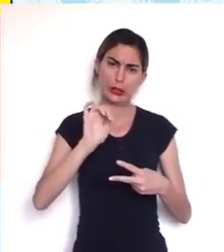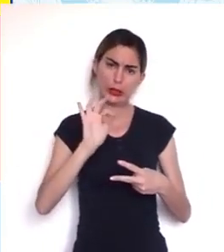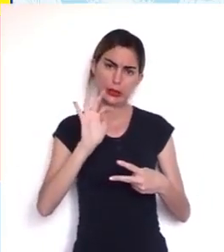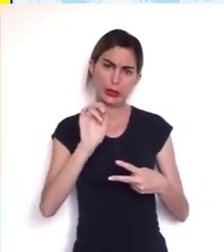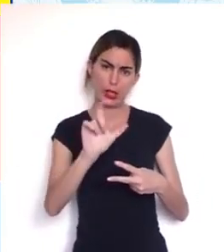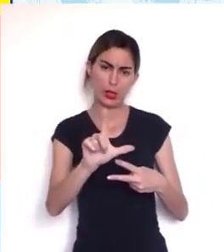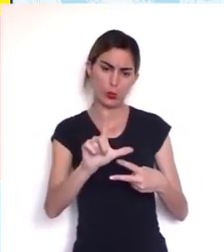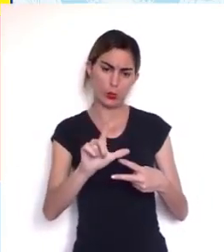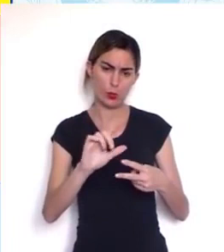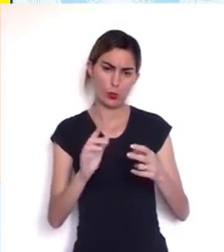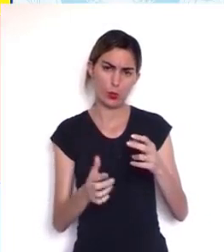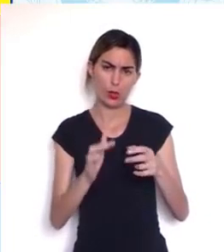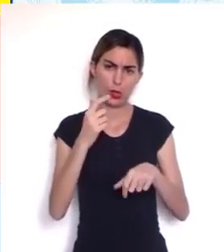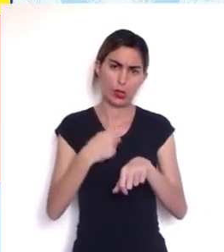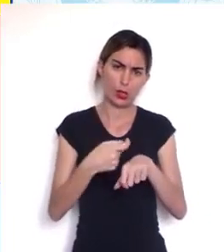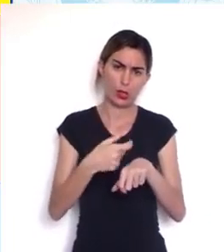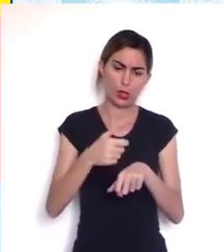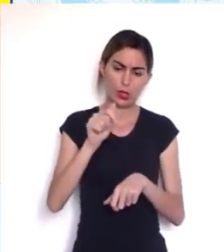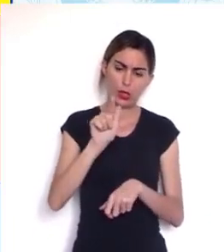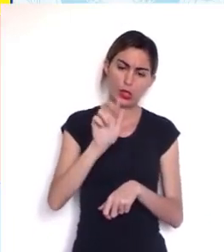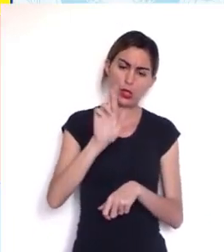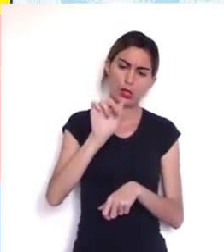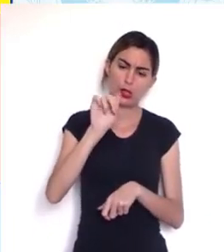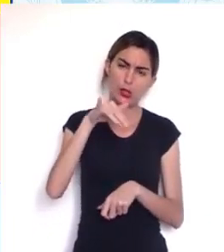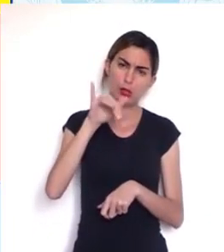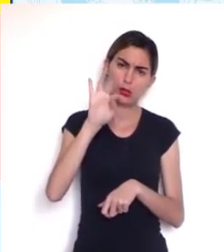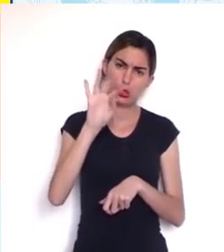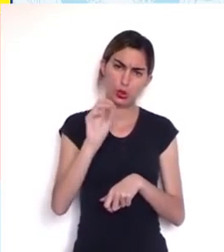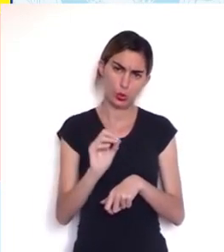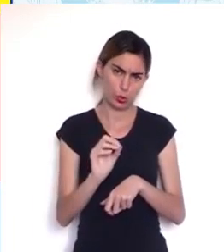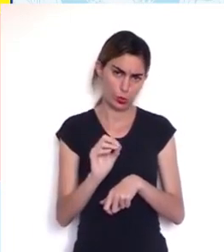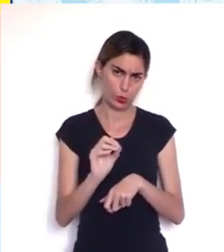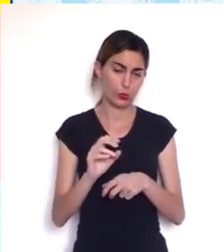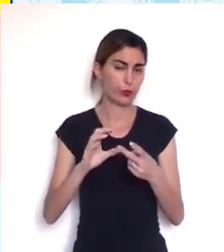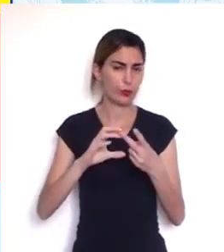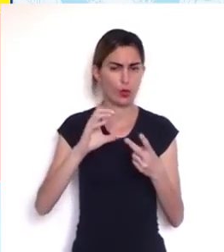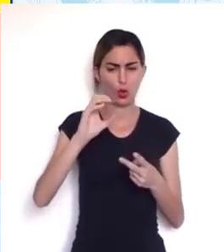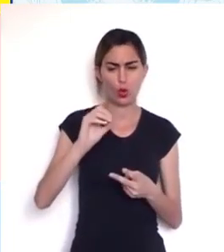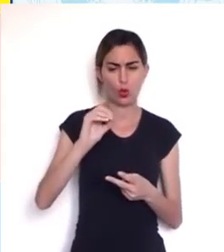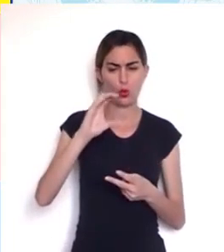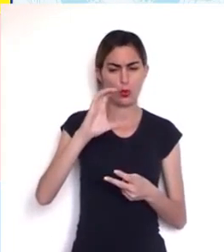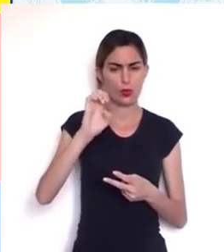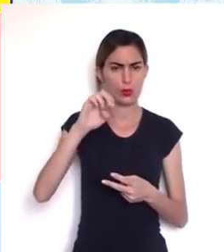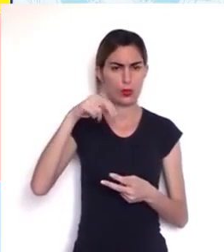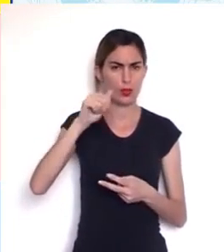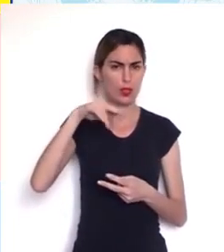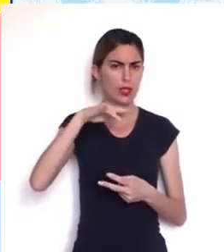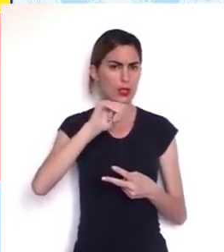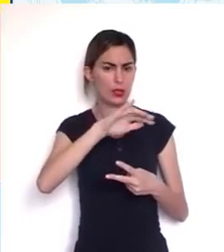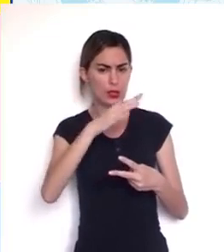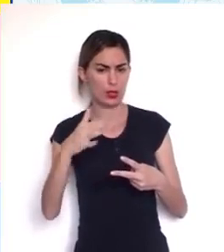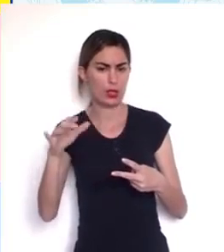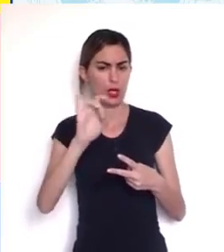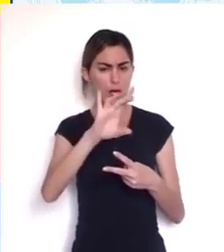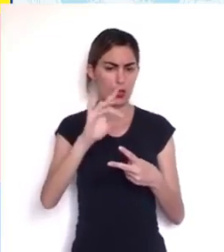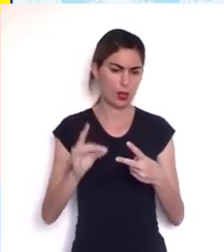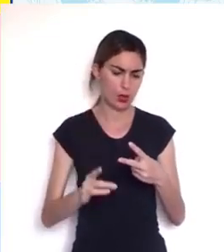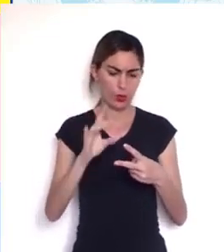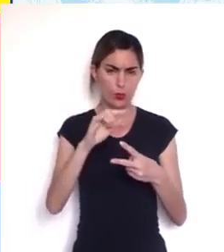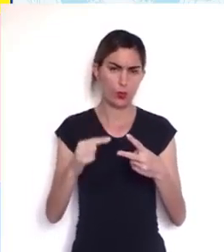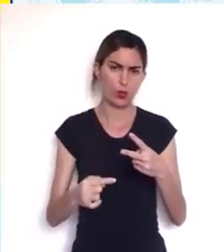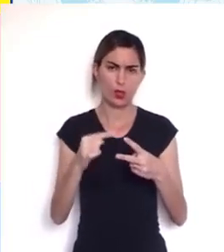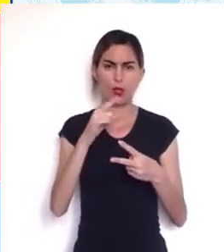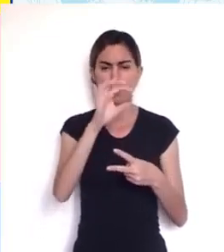ela vai ser composta por granito. Quando se fala de oceânica e continental, cada uma vai